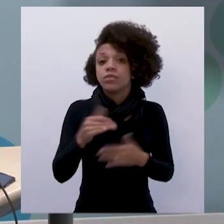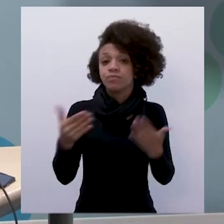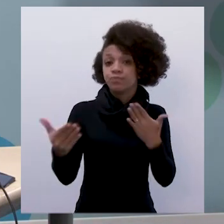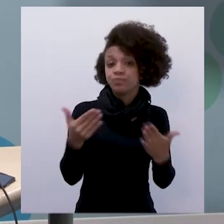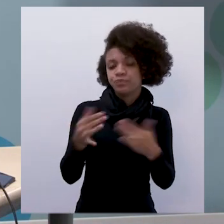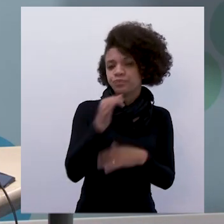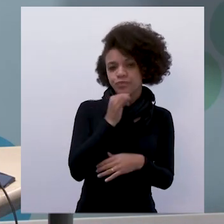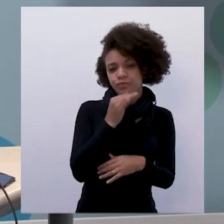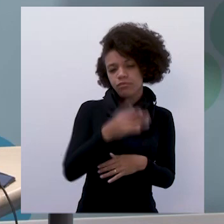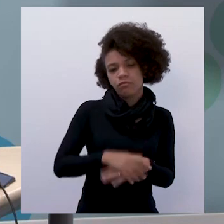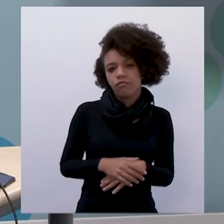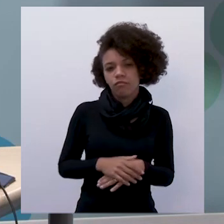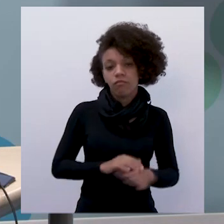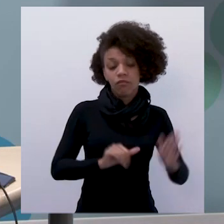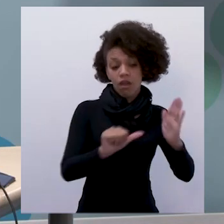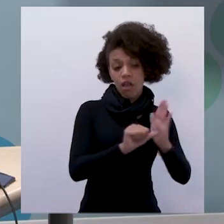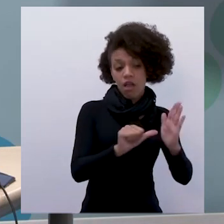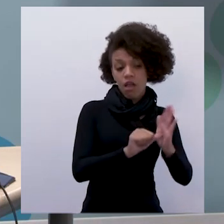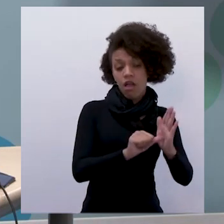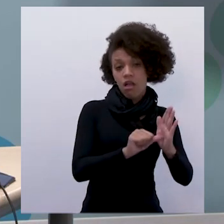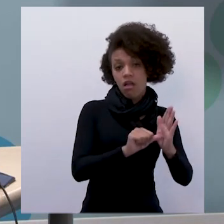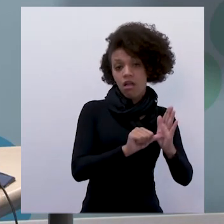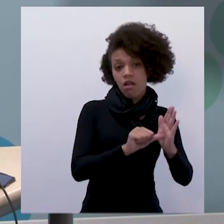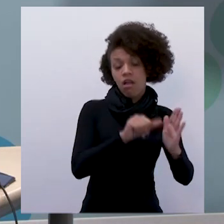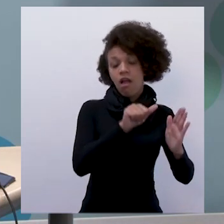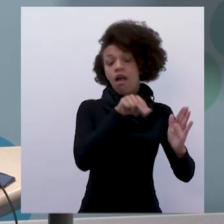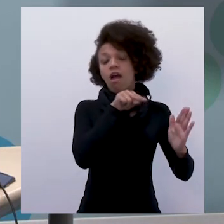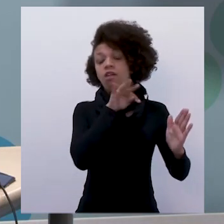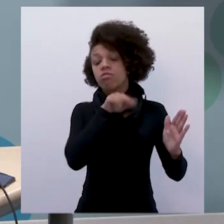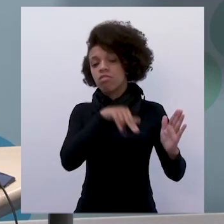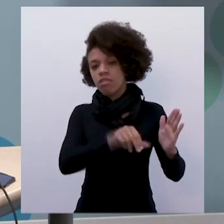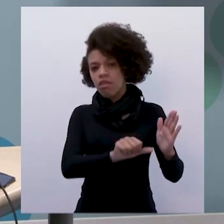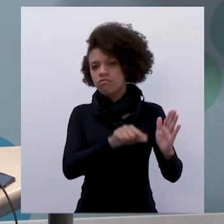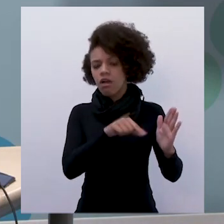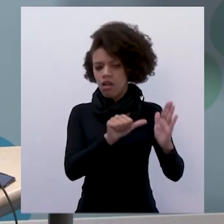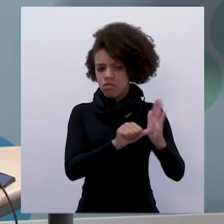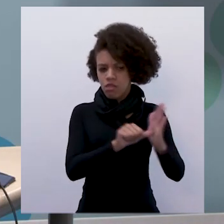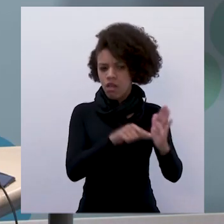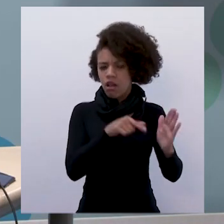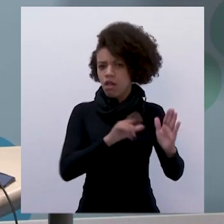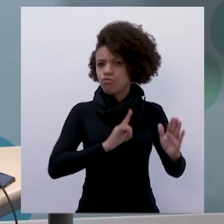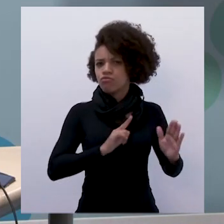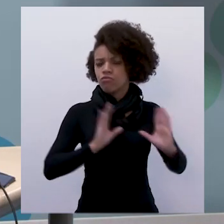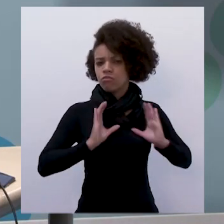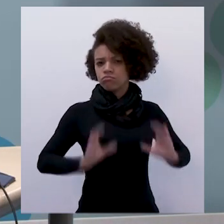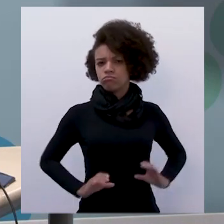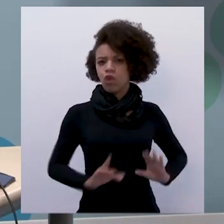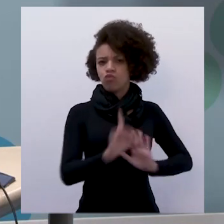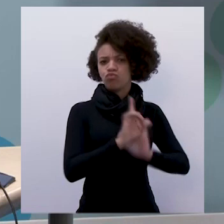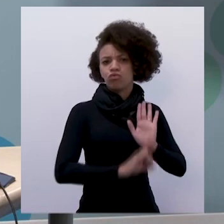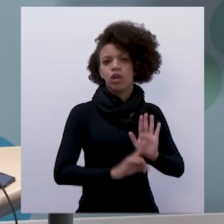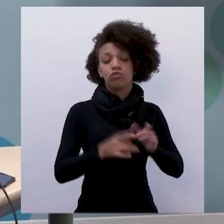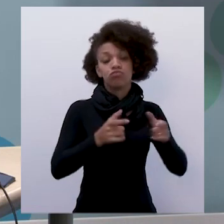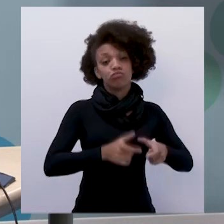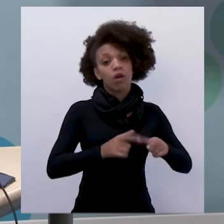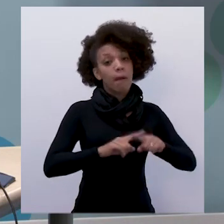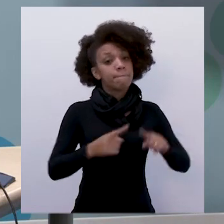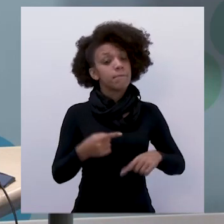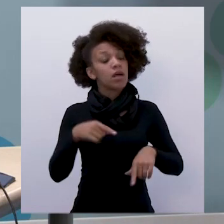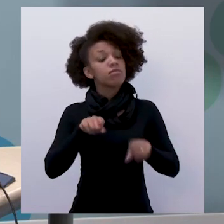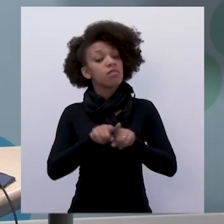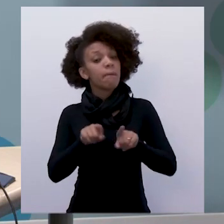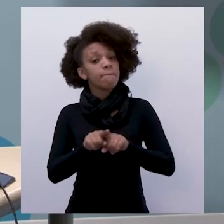com Atenas, lá a questão da cidadania tinha um critério de localidade, mas também um critério